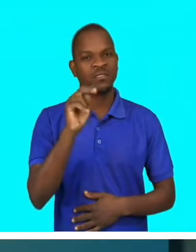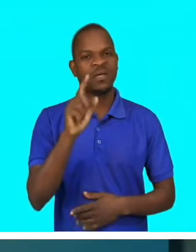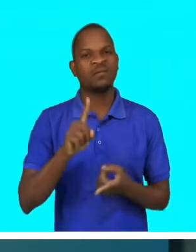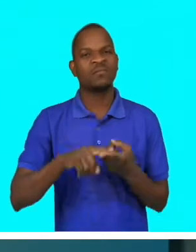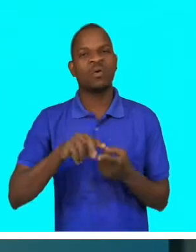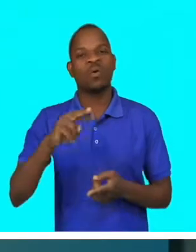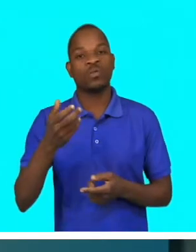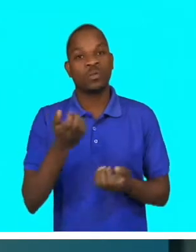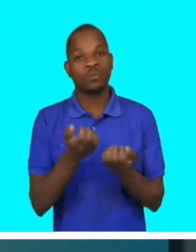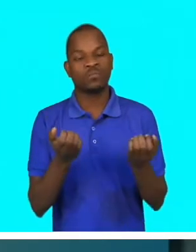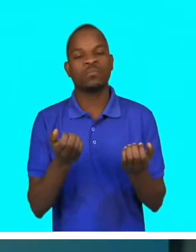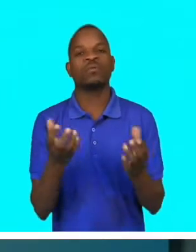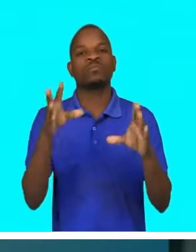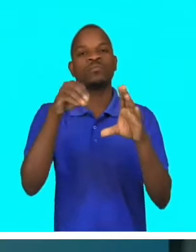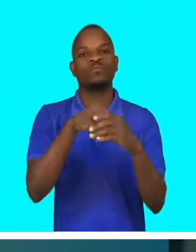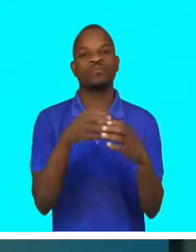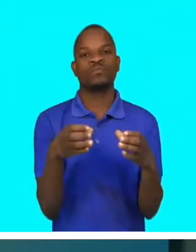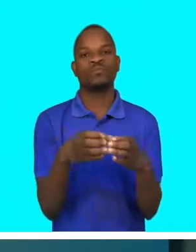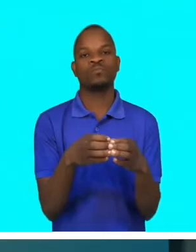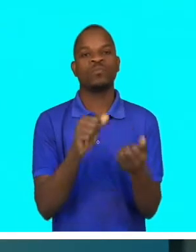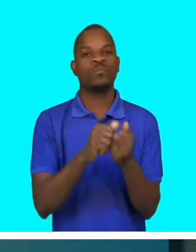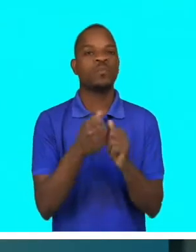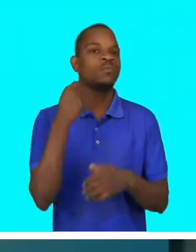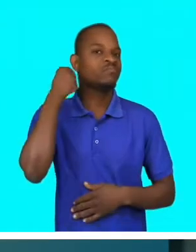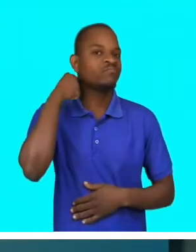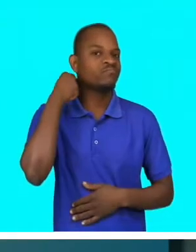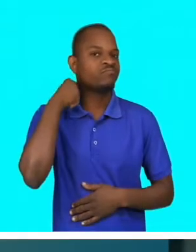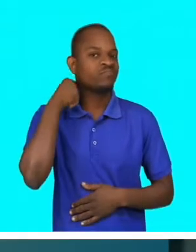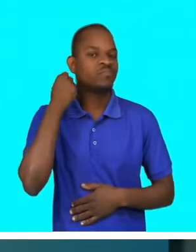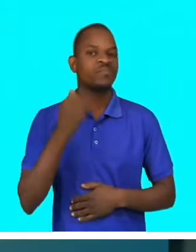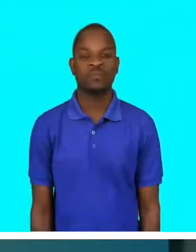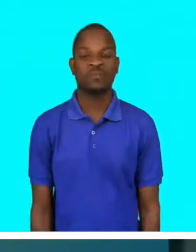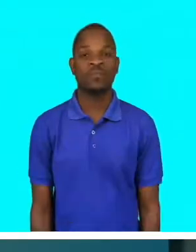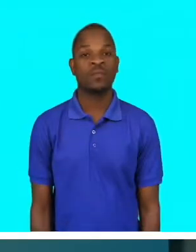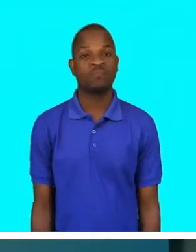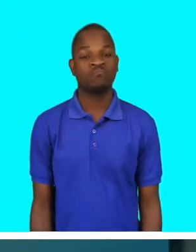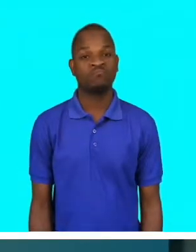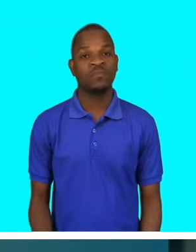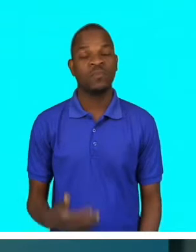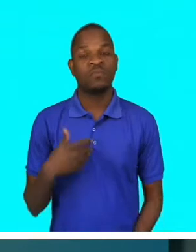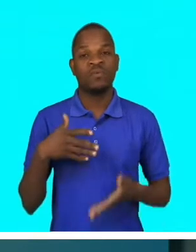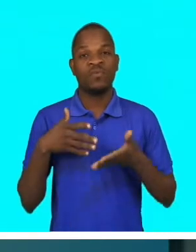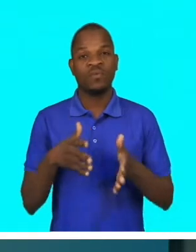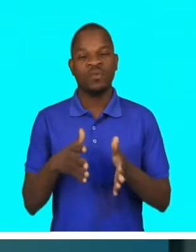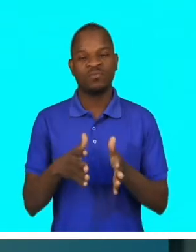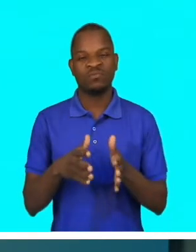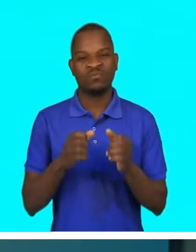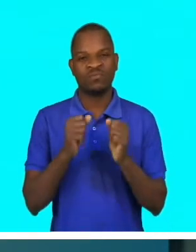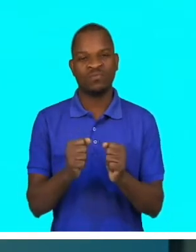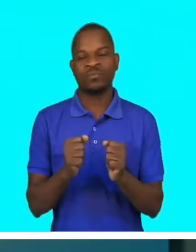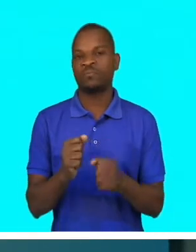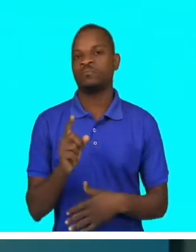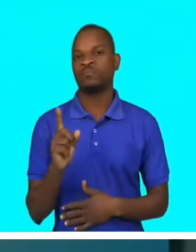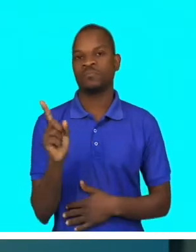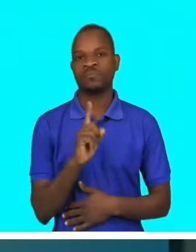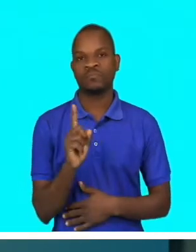parte das crianças com deficiência causada com meningite. Edzi nasceu assim.